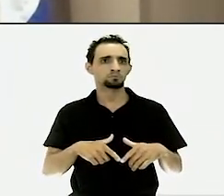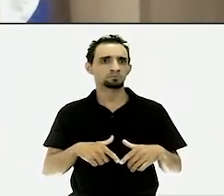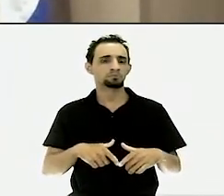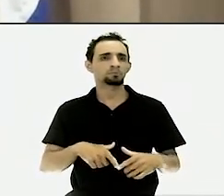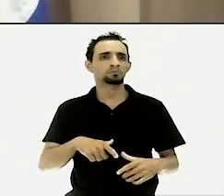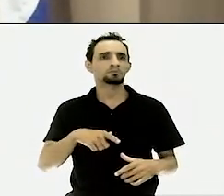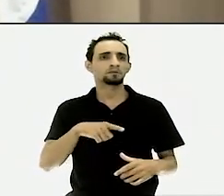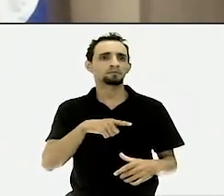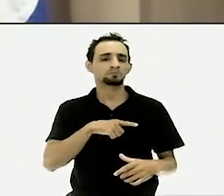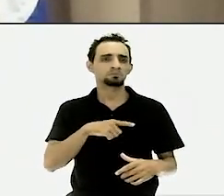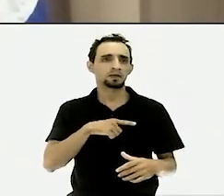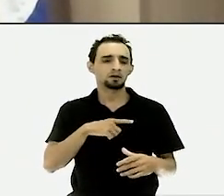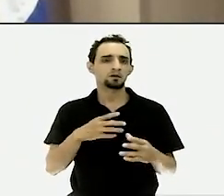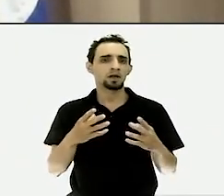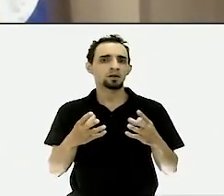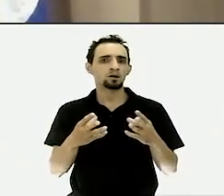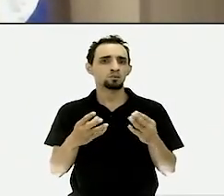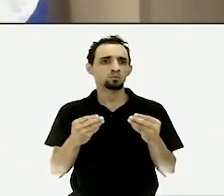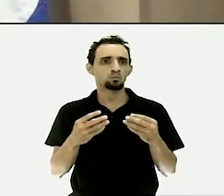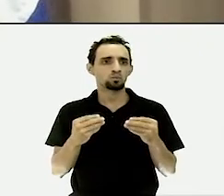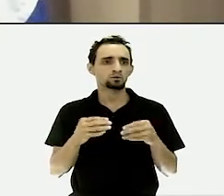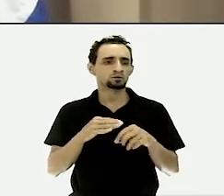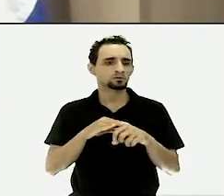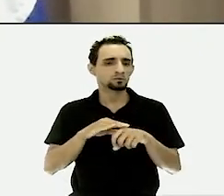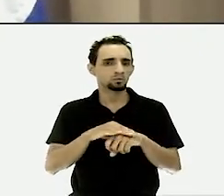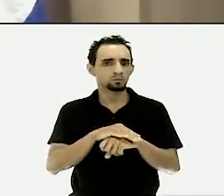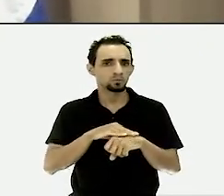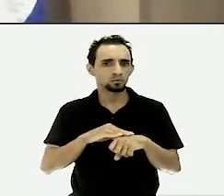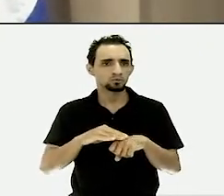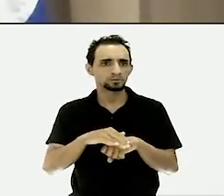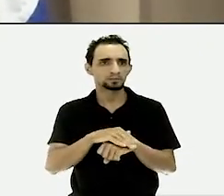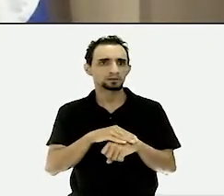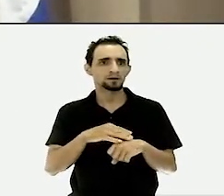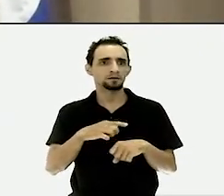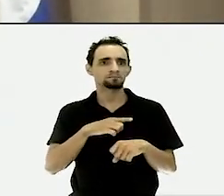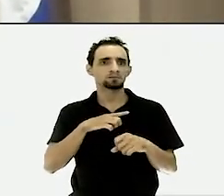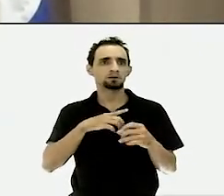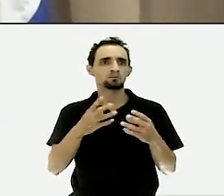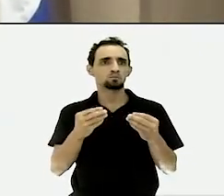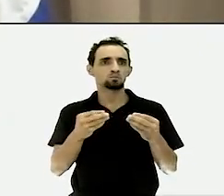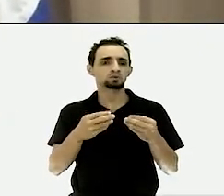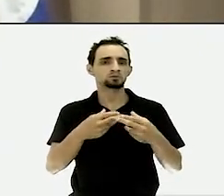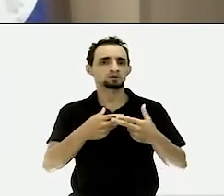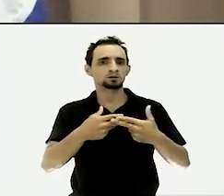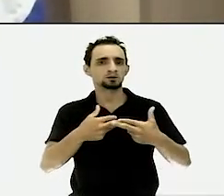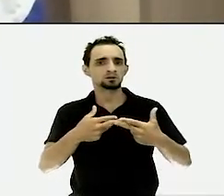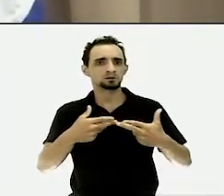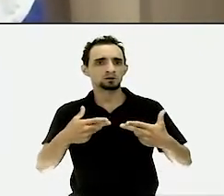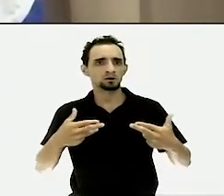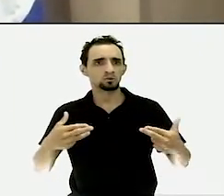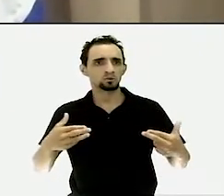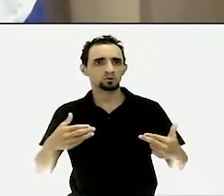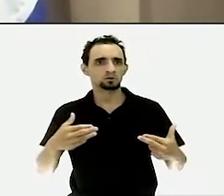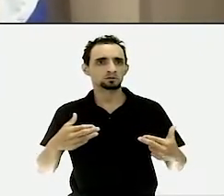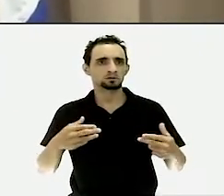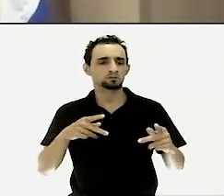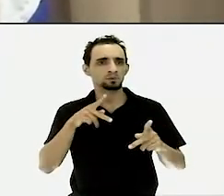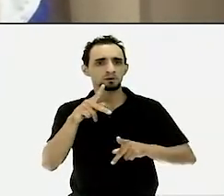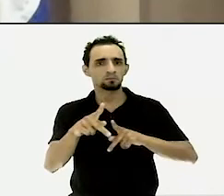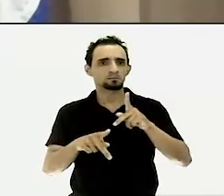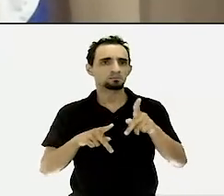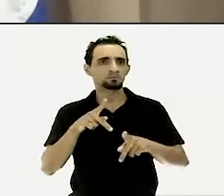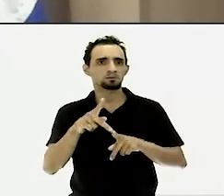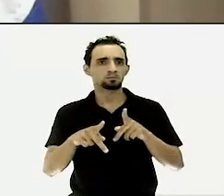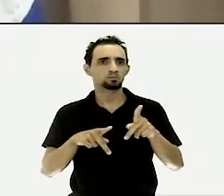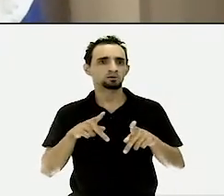com contrastes. Agora o Samuel traz a confirmação, isso felicita o nosso coração. E certeza também de